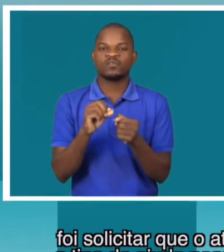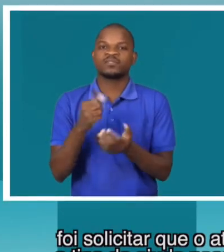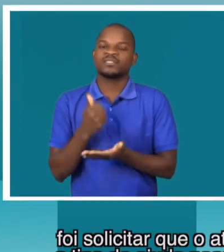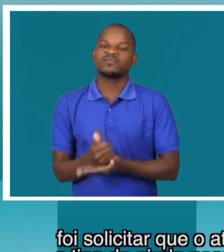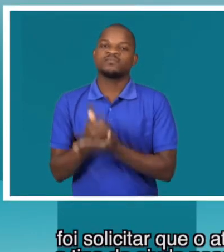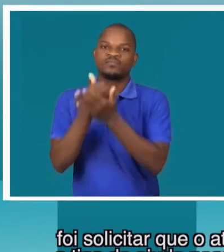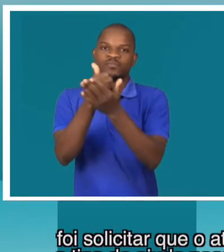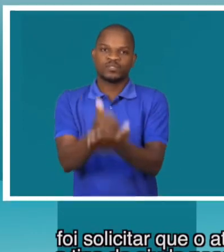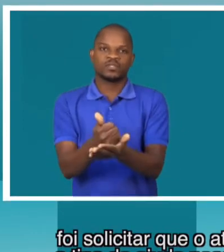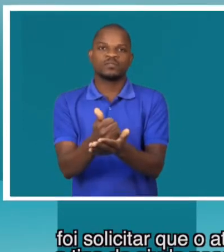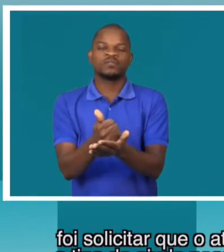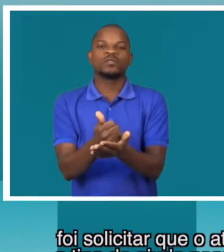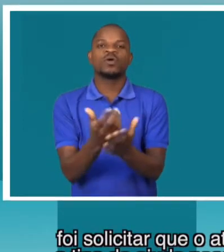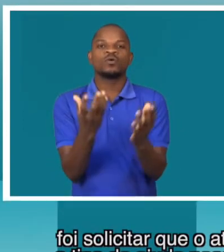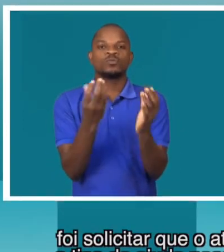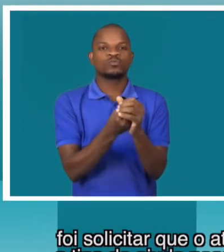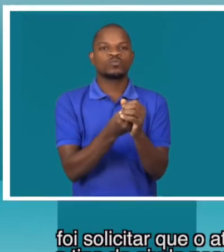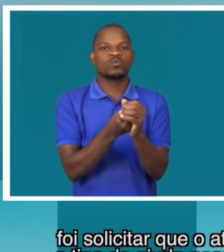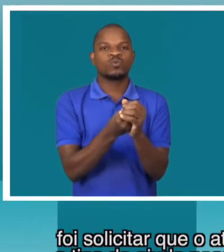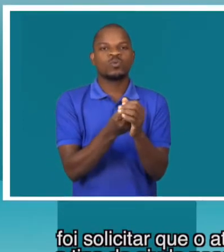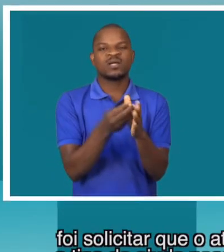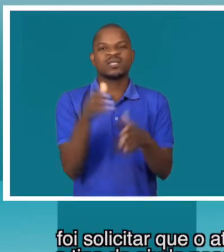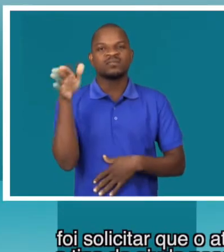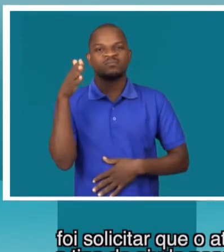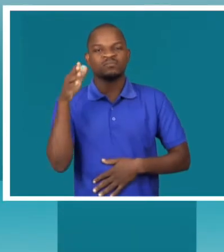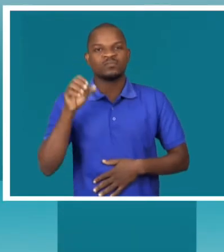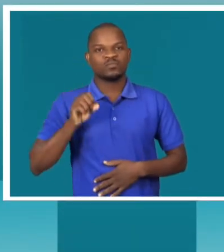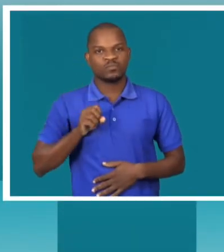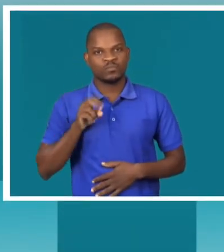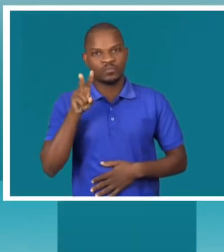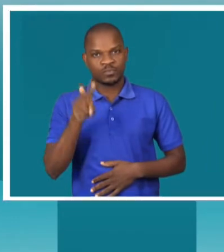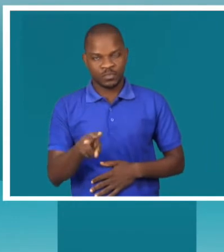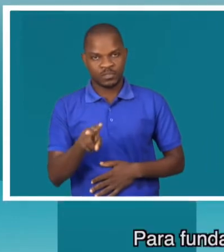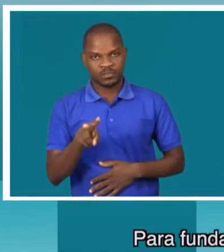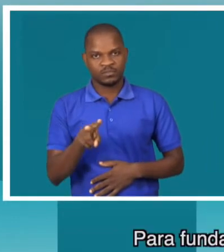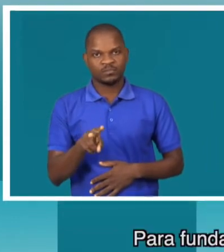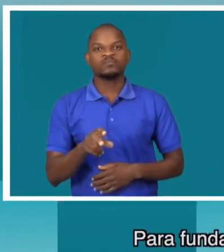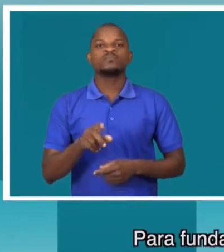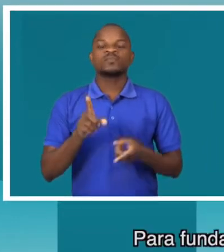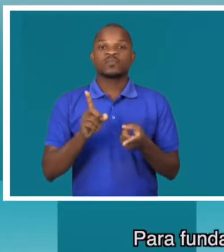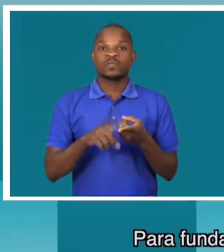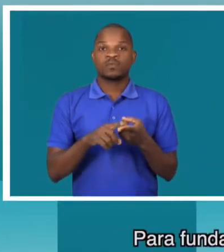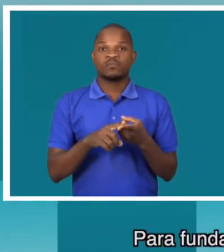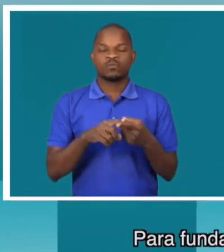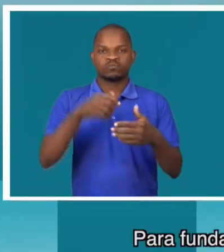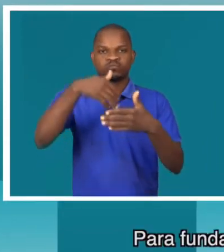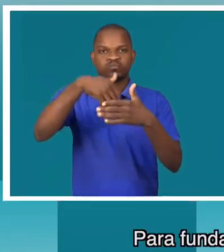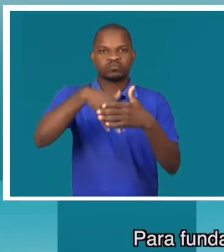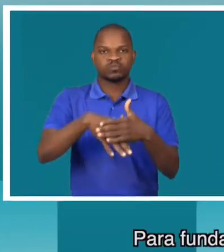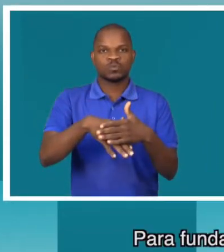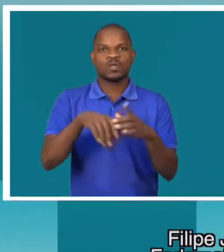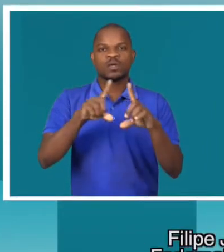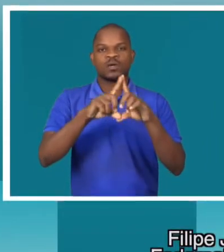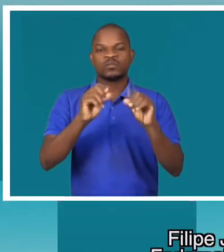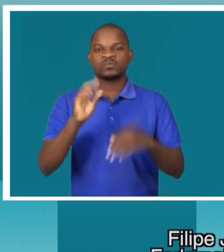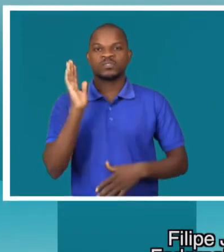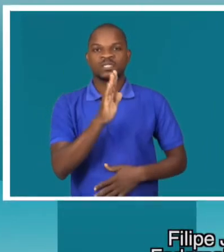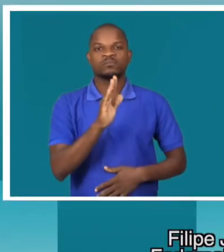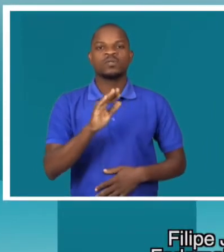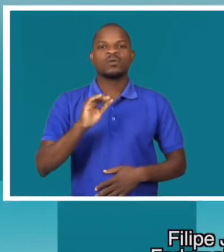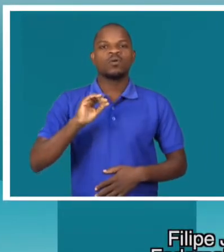junto ao Consulado-Geral de Portugal. Para fundamentar o seu posicionamento, Felipe